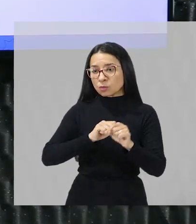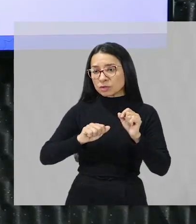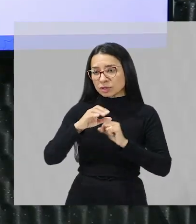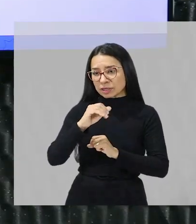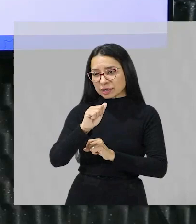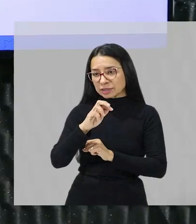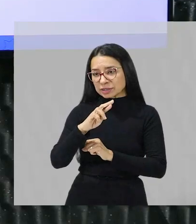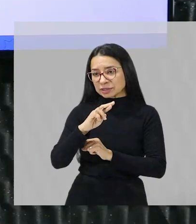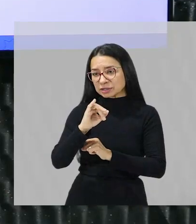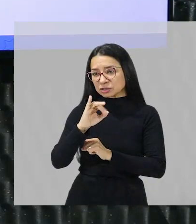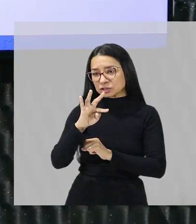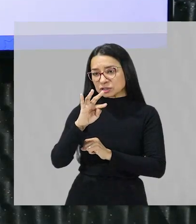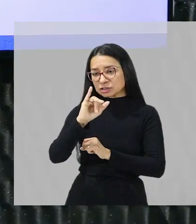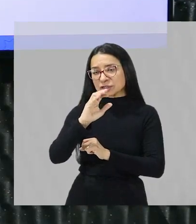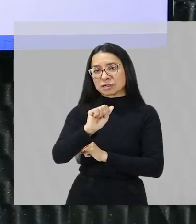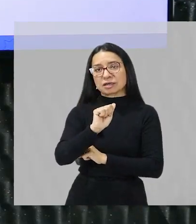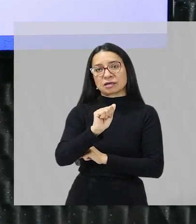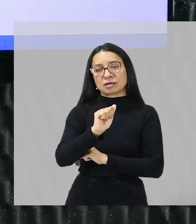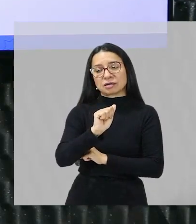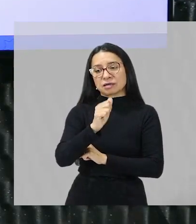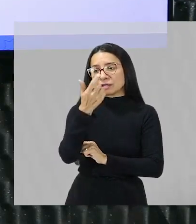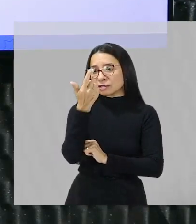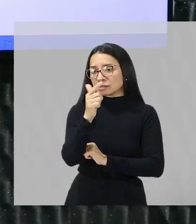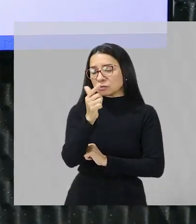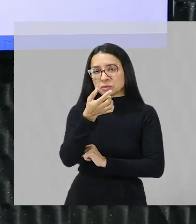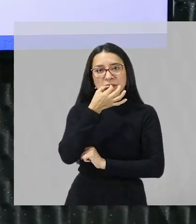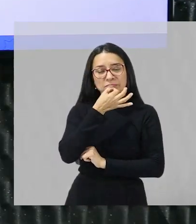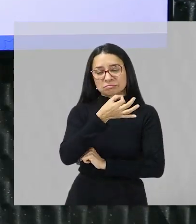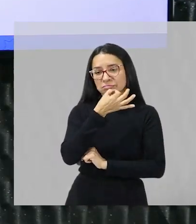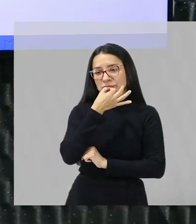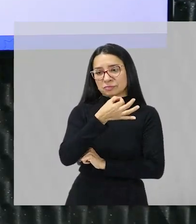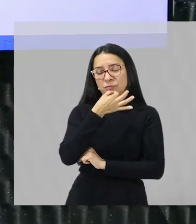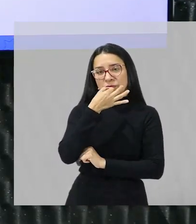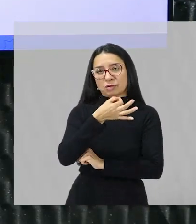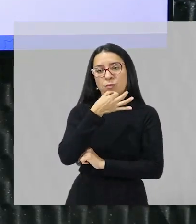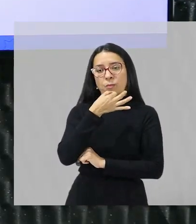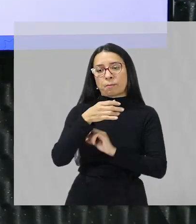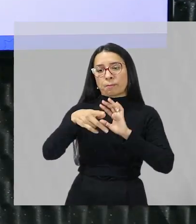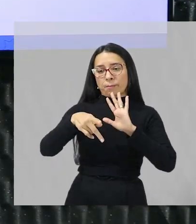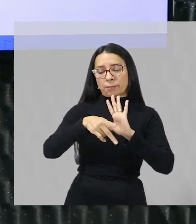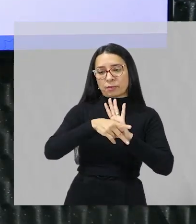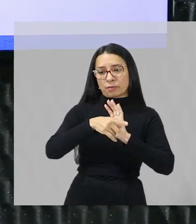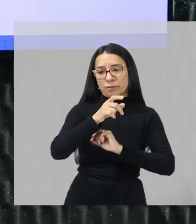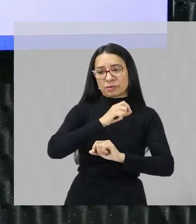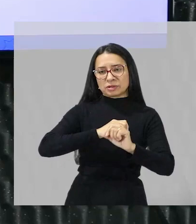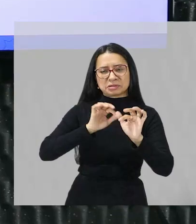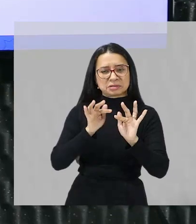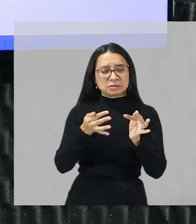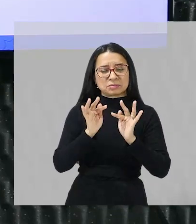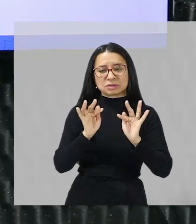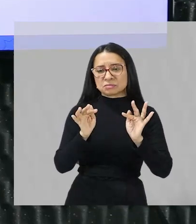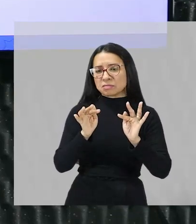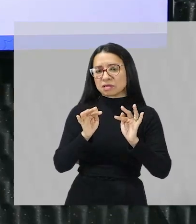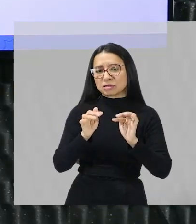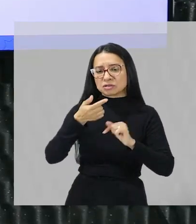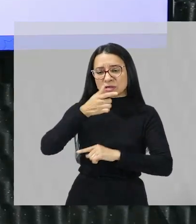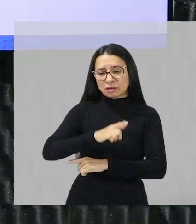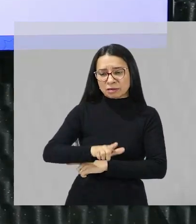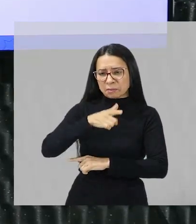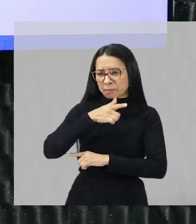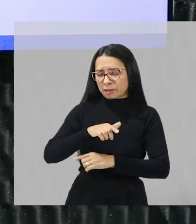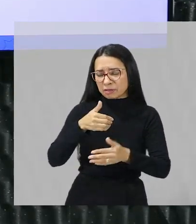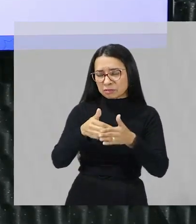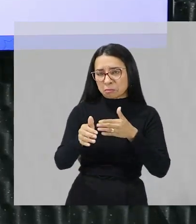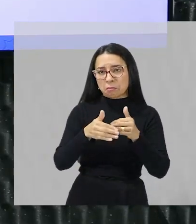coisa acrítica? É sem senso crítico, sem criticidade, simplesmente reproduzida de forma